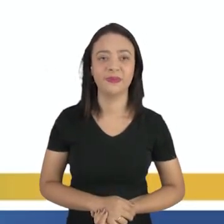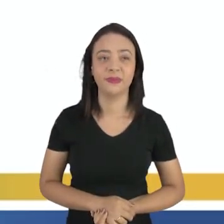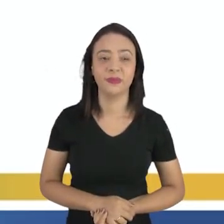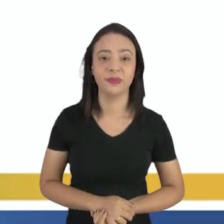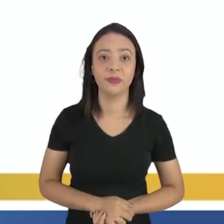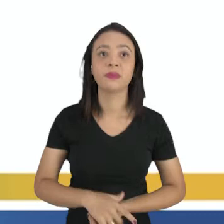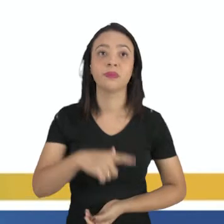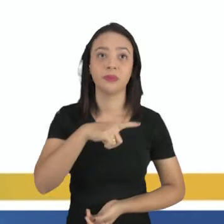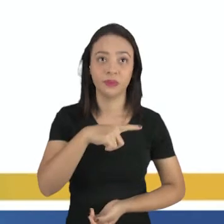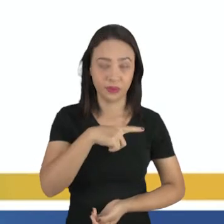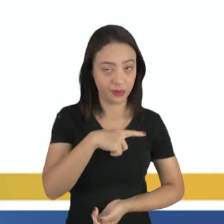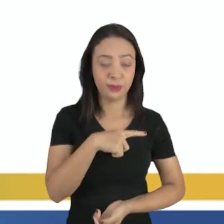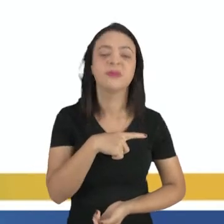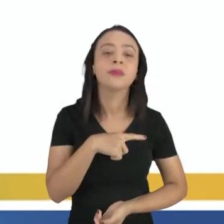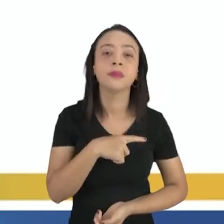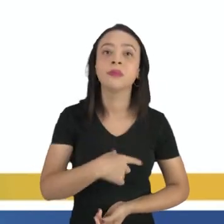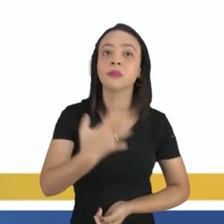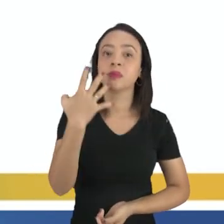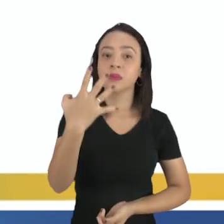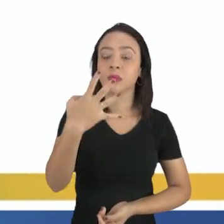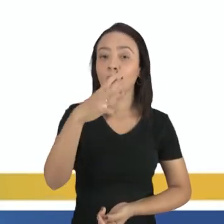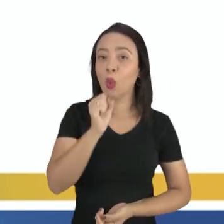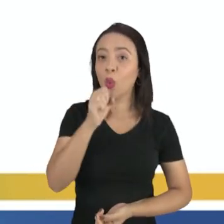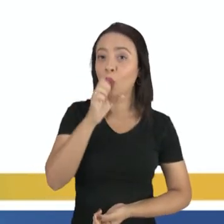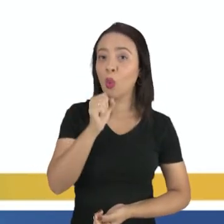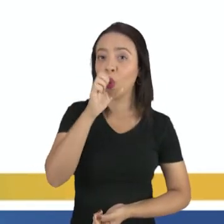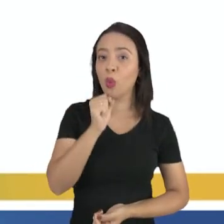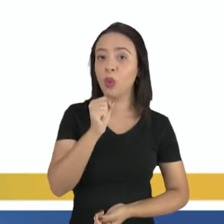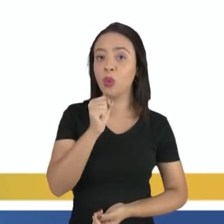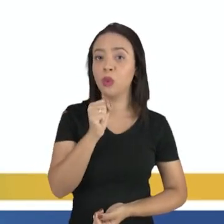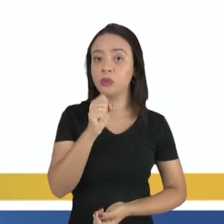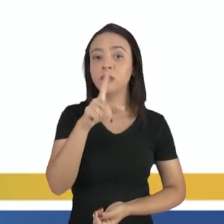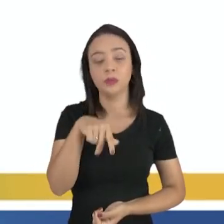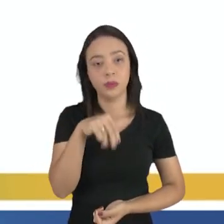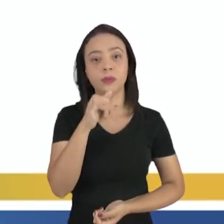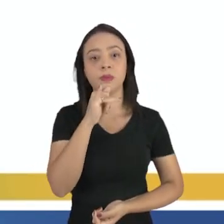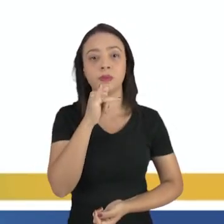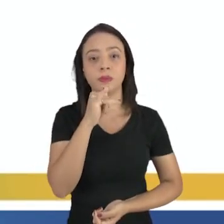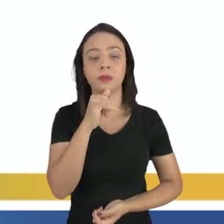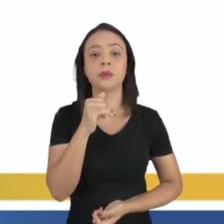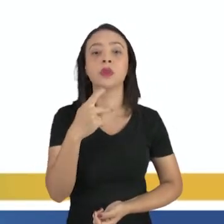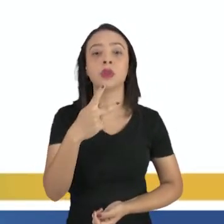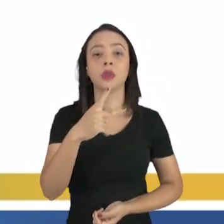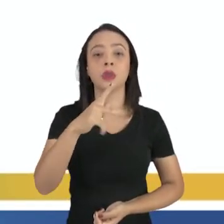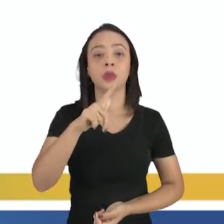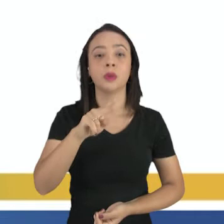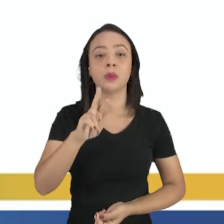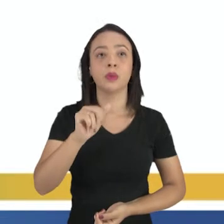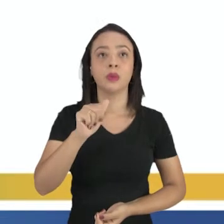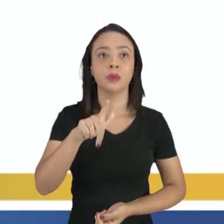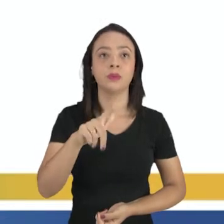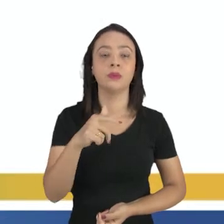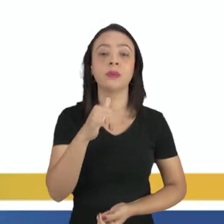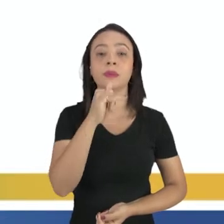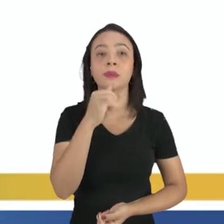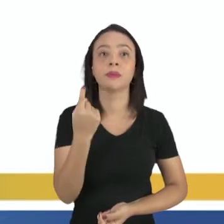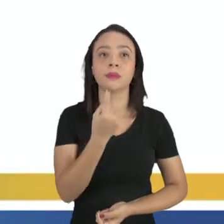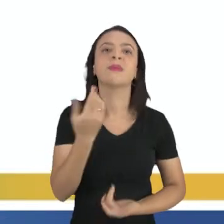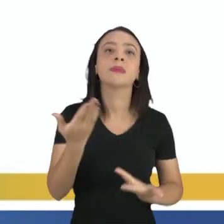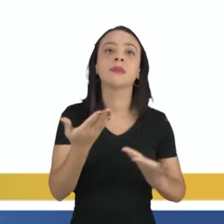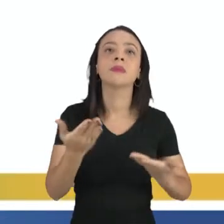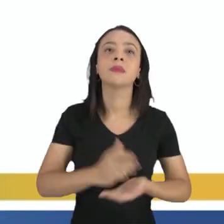oranges. Existem 4 laranjas. Esse é um exemplo de plural. Exemplo de singular. There is